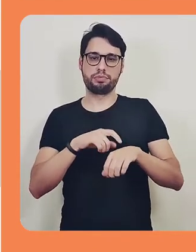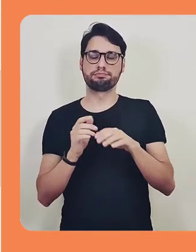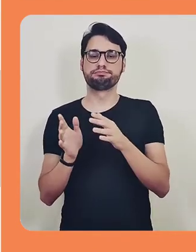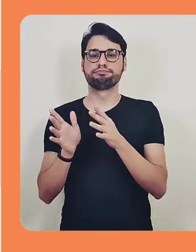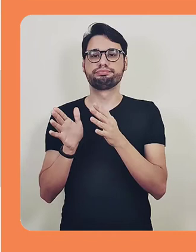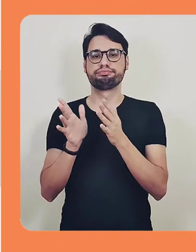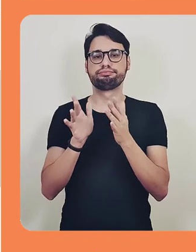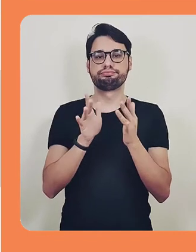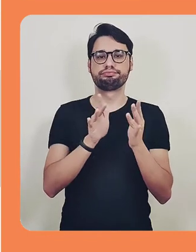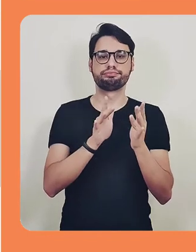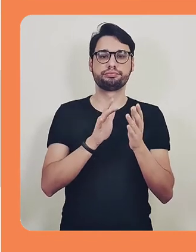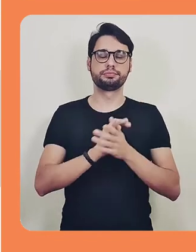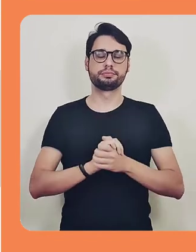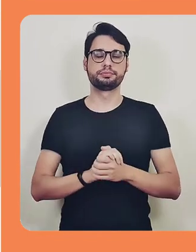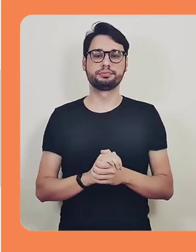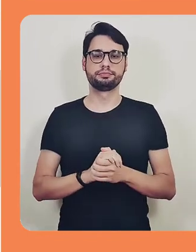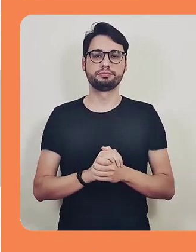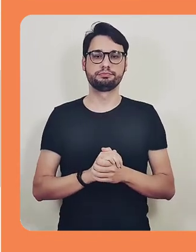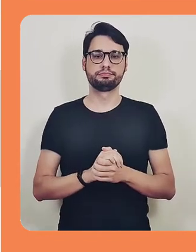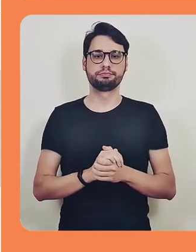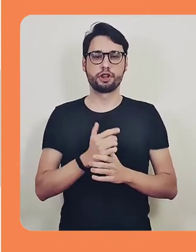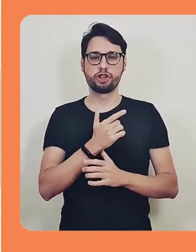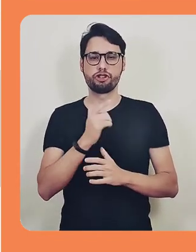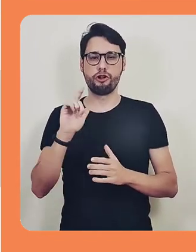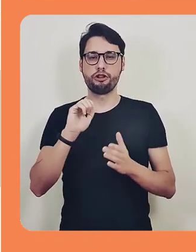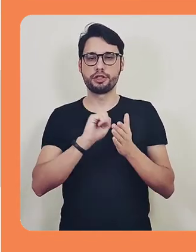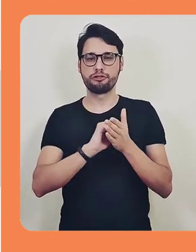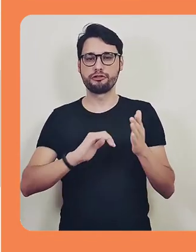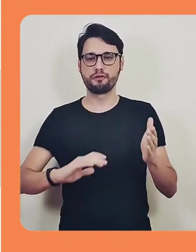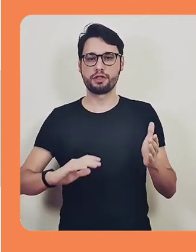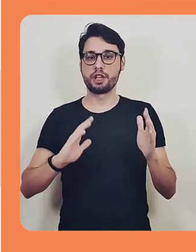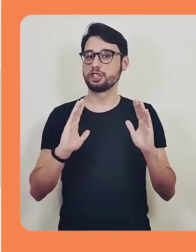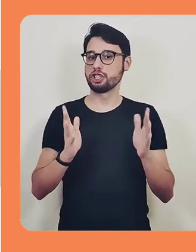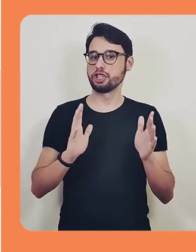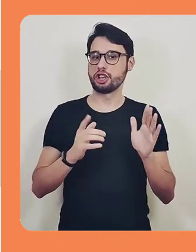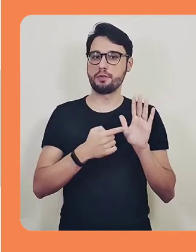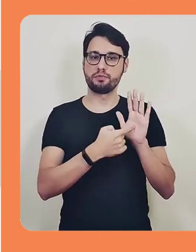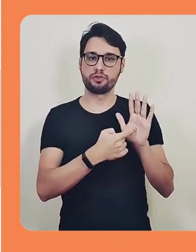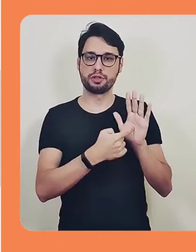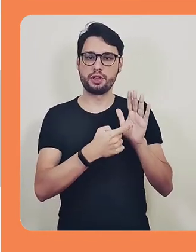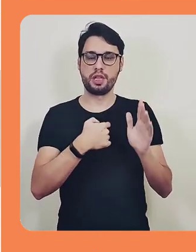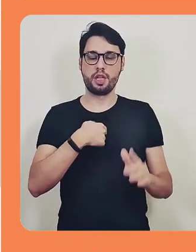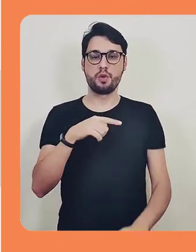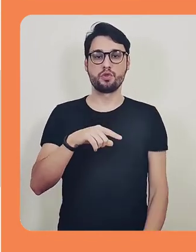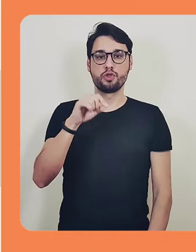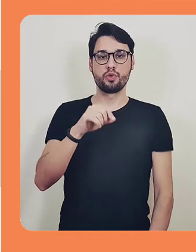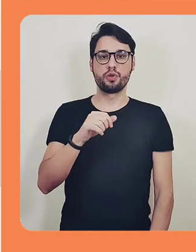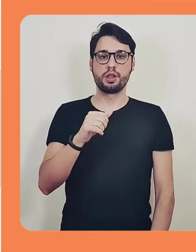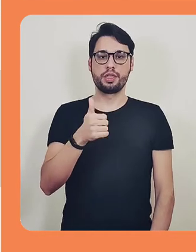Você terá as opções do tempo de exibição, né, como já foi feito em outras